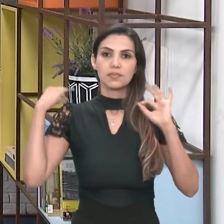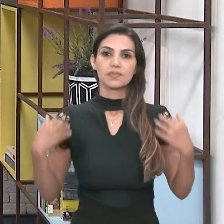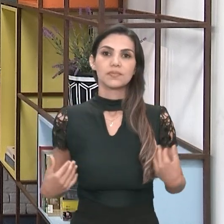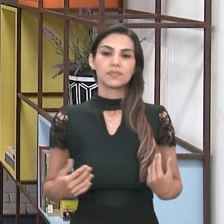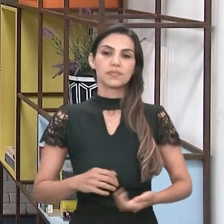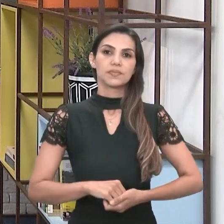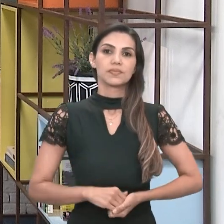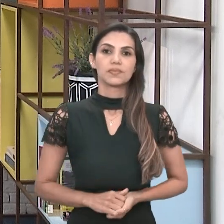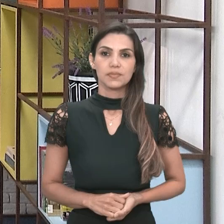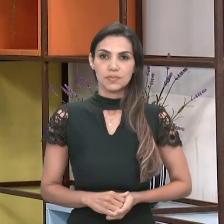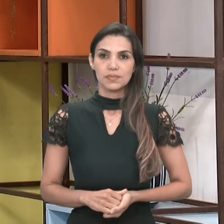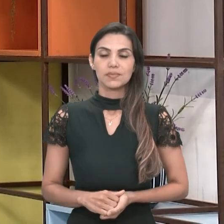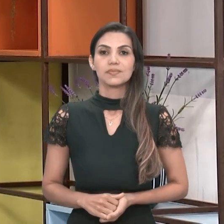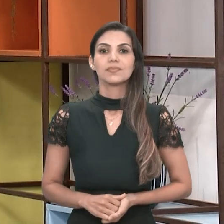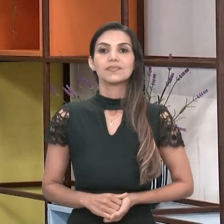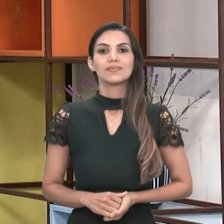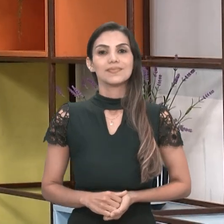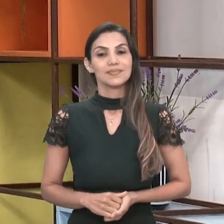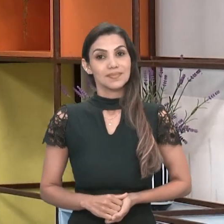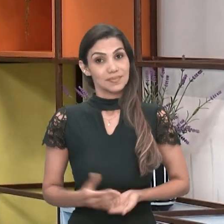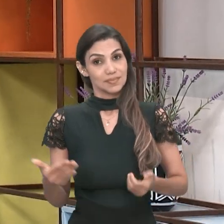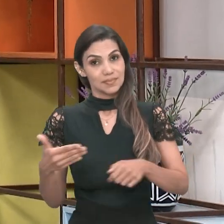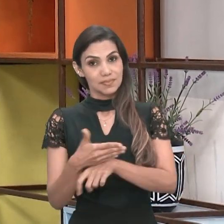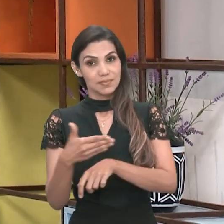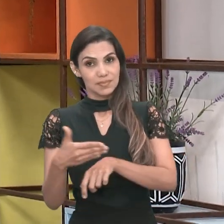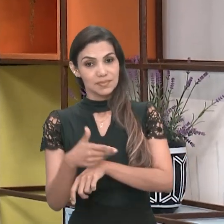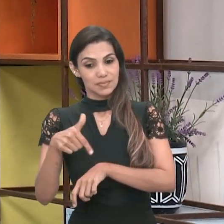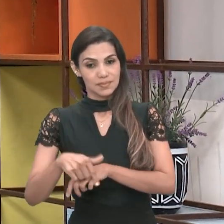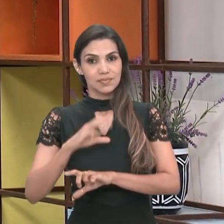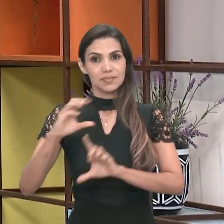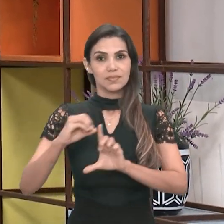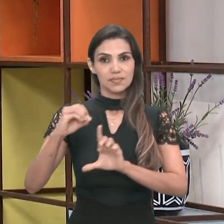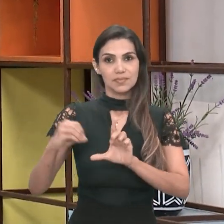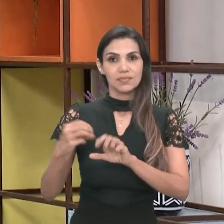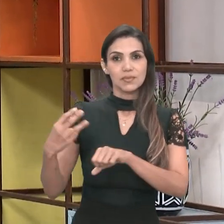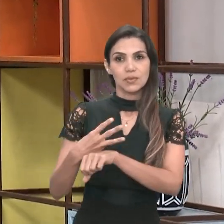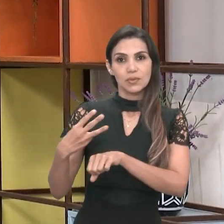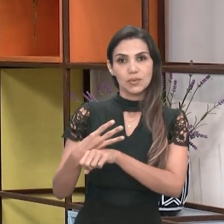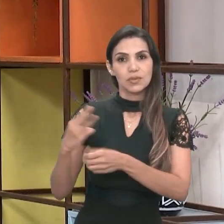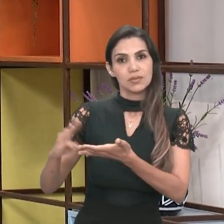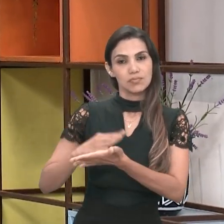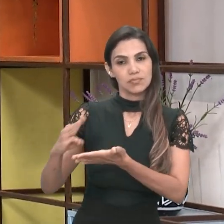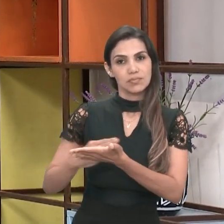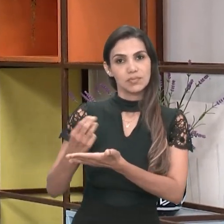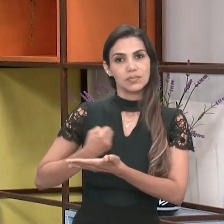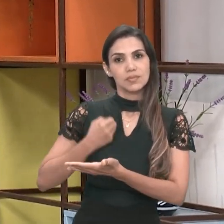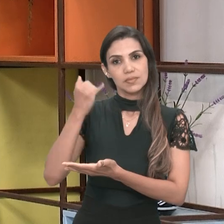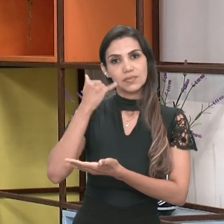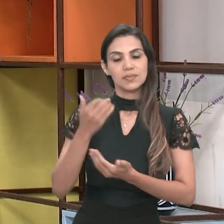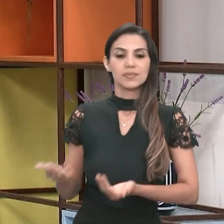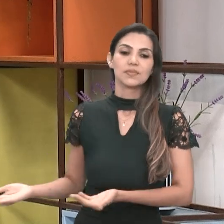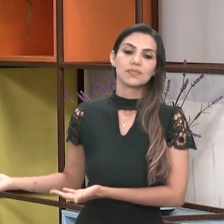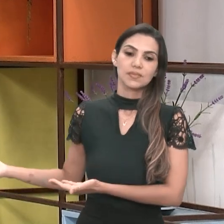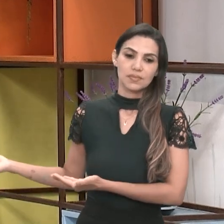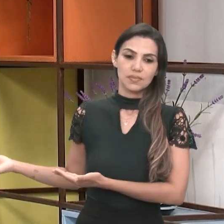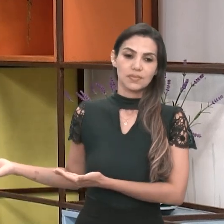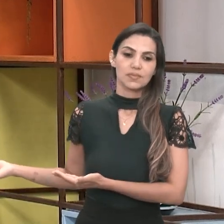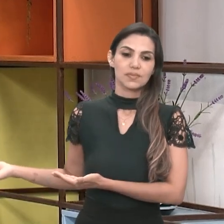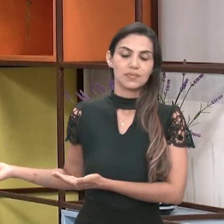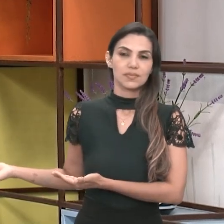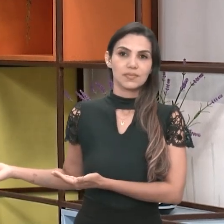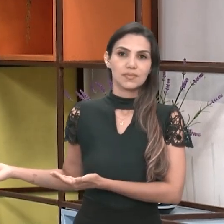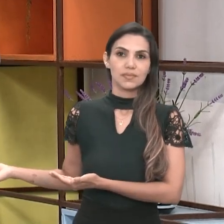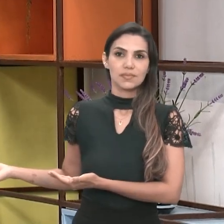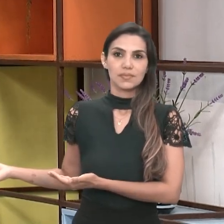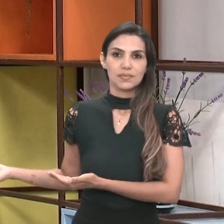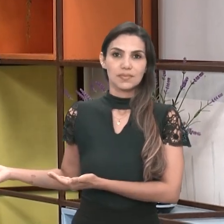dos ombros. Participe com a gente por meio do nosso WhatsApp, é só você mandar a sua mensagem para esse número que aparece aqui embaixo da sua